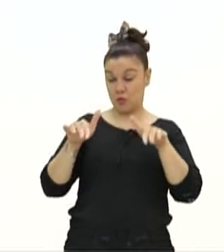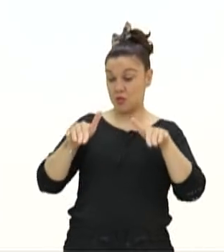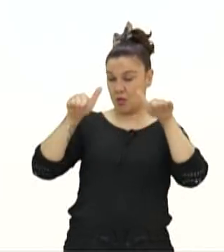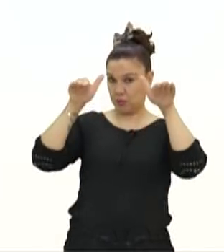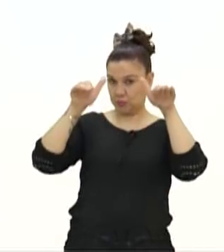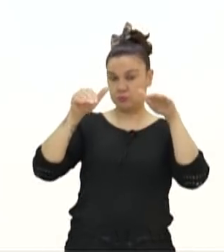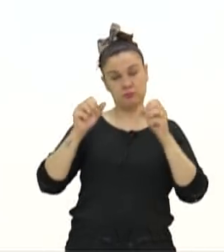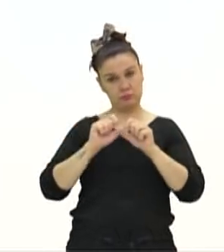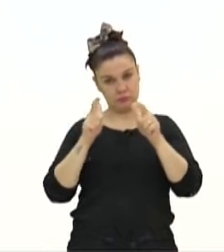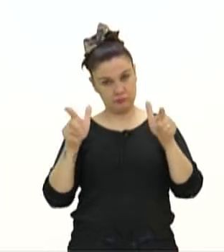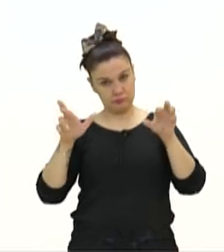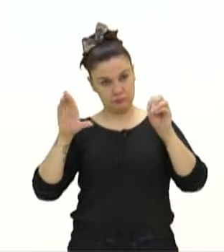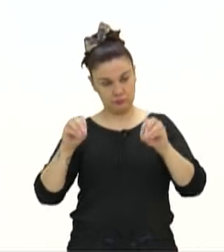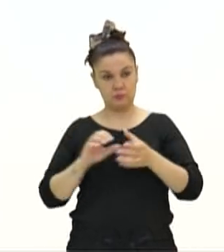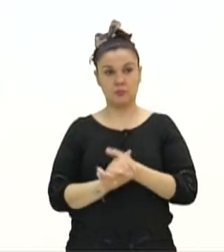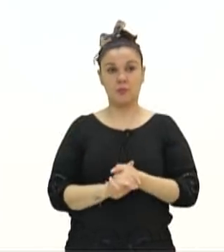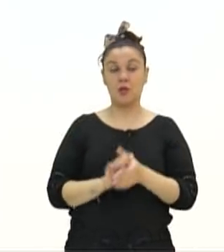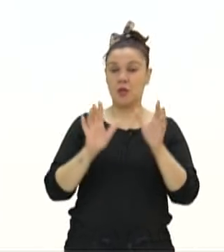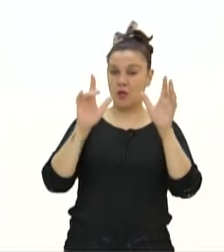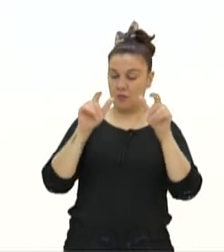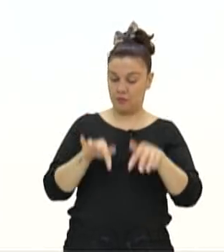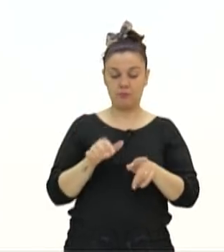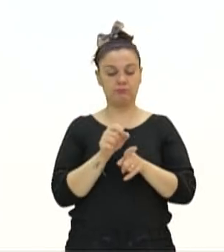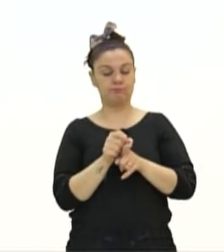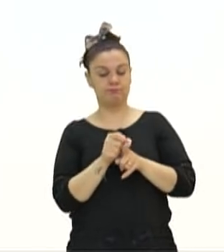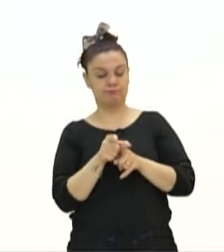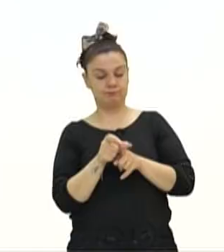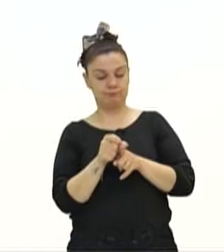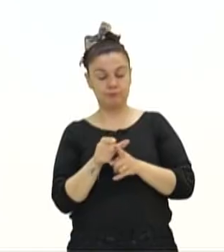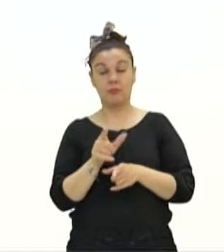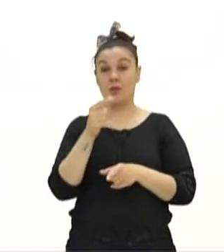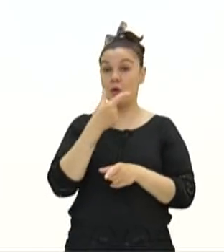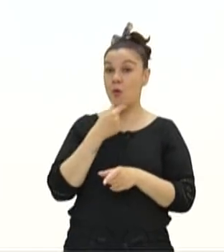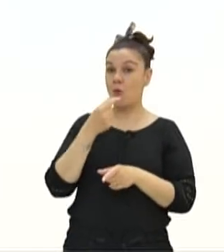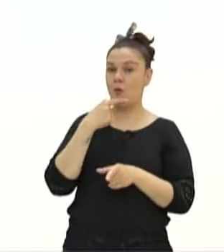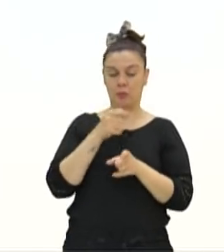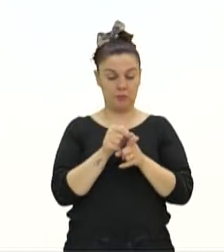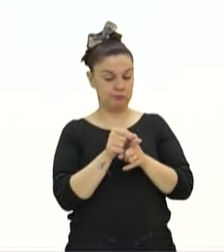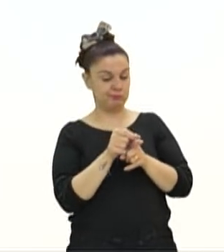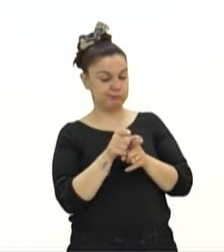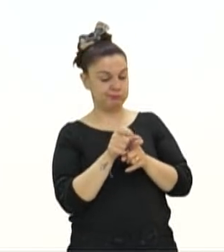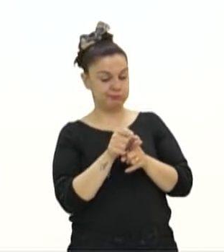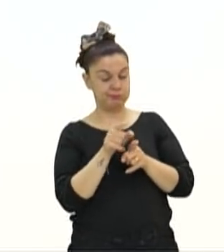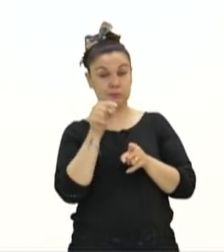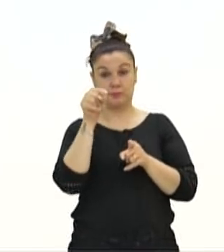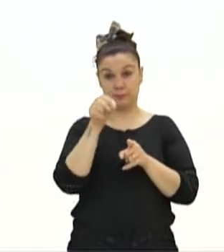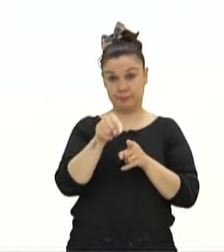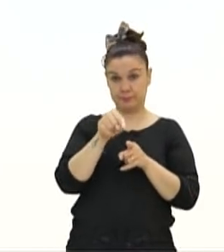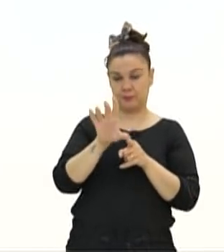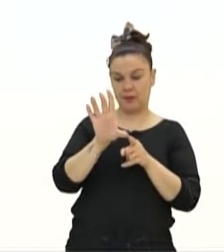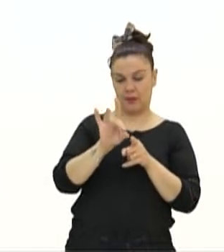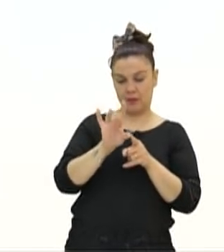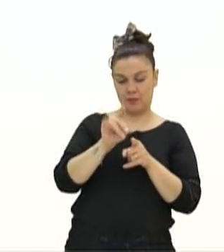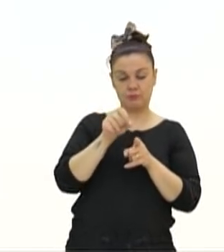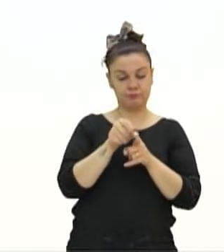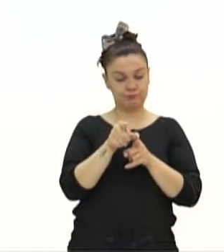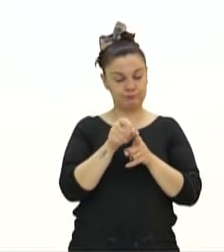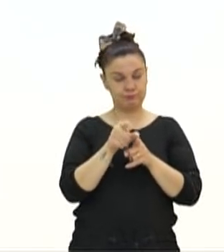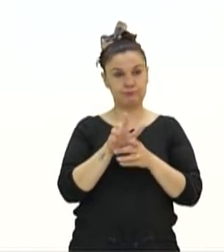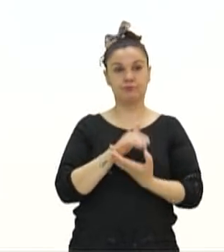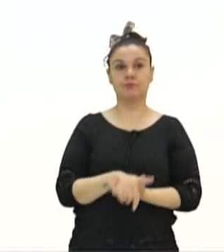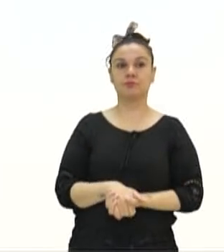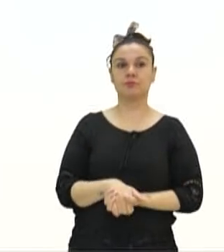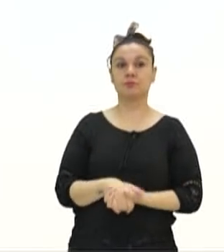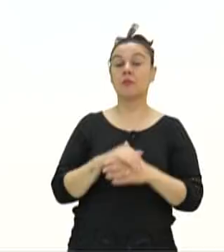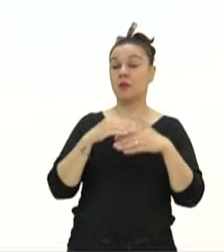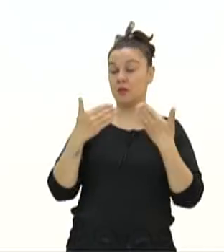claro, e, por fim, né, a ejaculação, quando o homem libera, então, o sêmen, né, o esperma, e isso